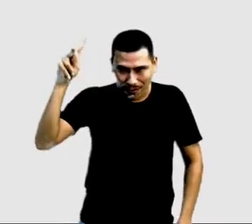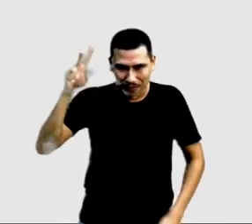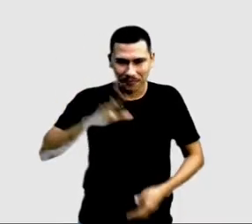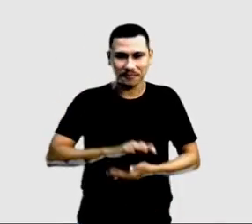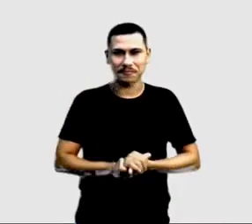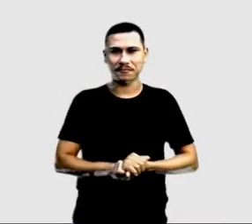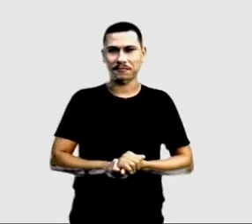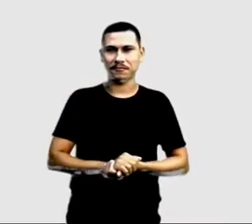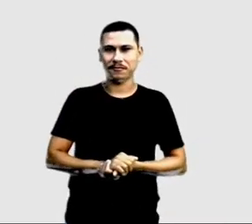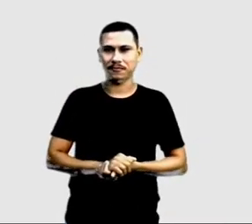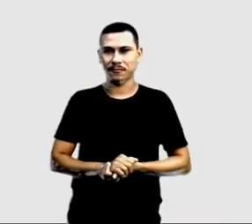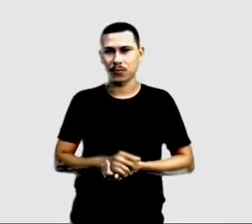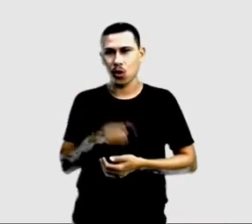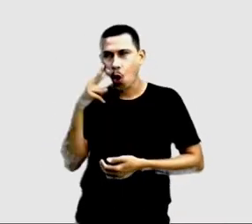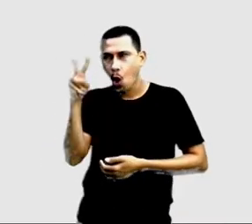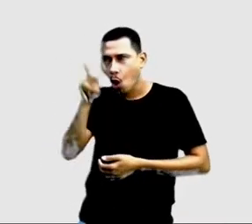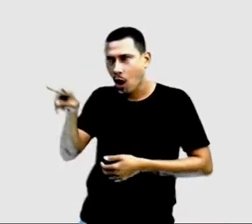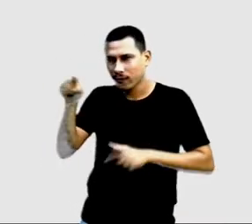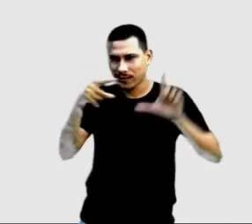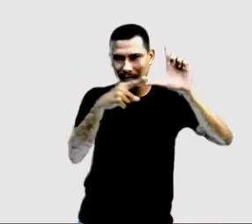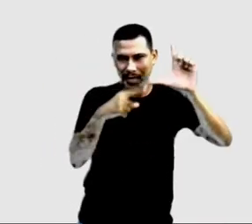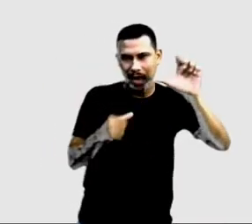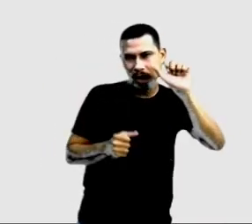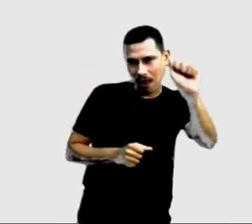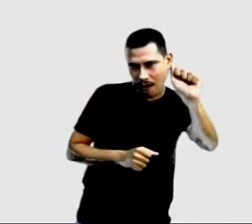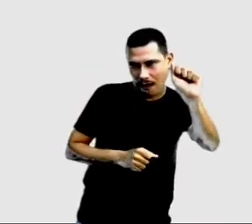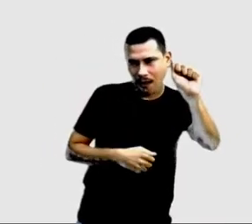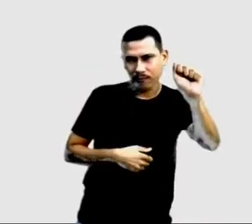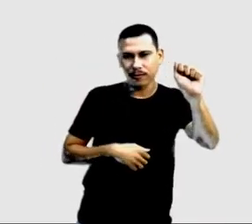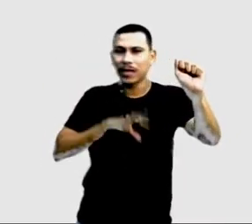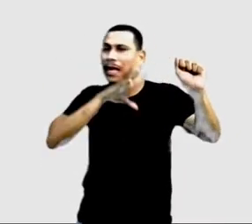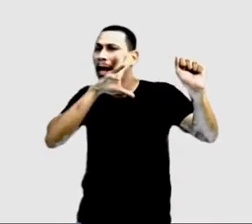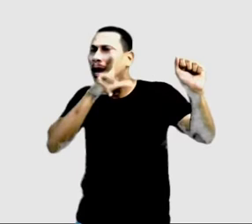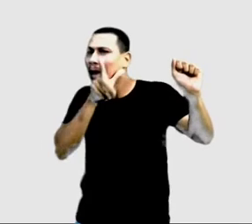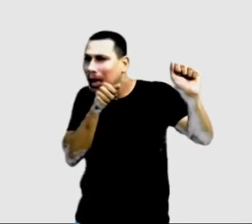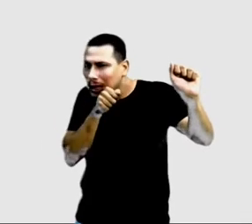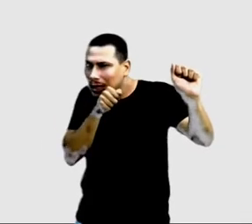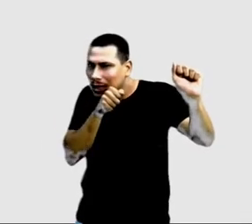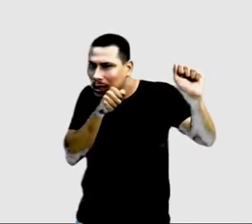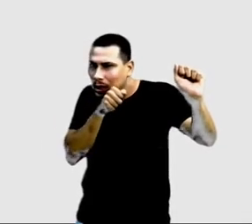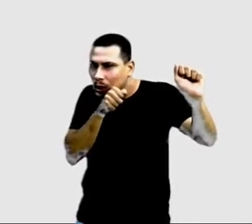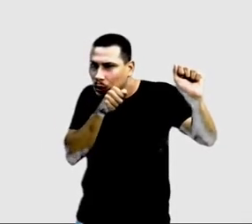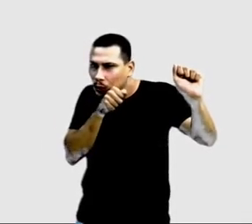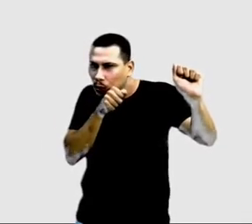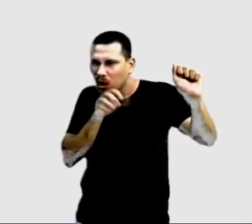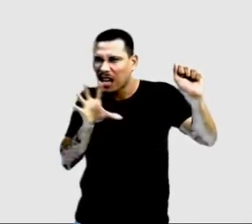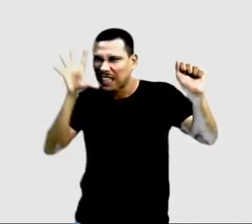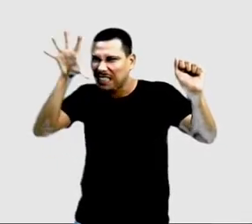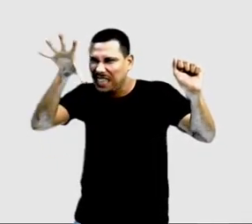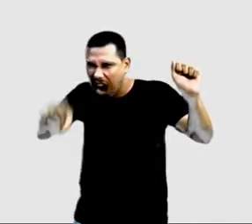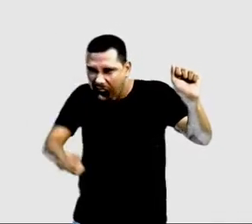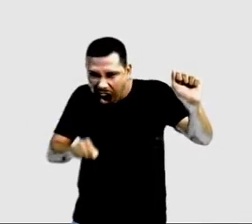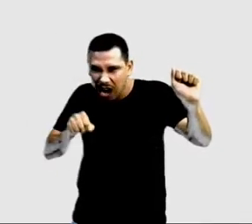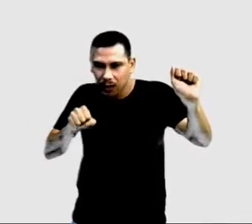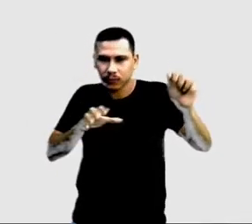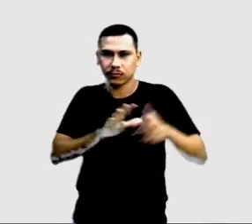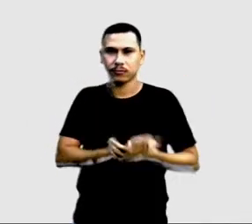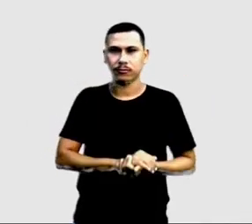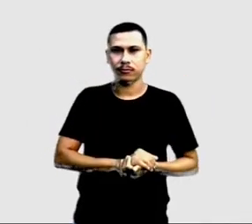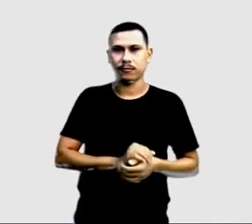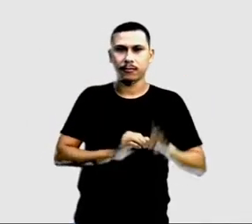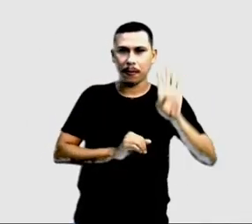às alternativas. A, o leão e o urso?